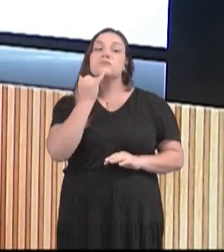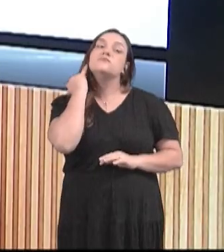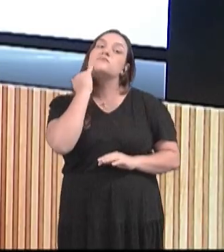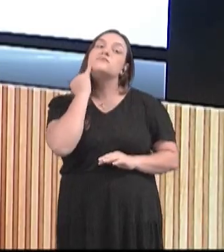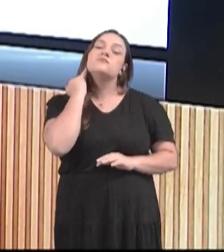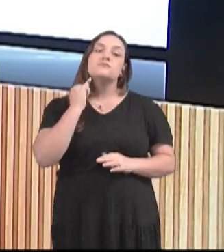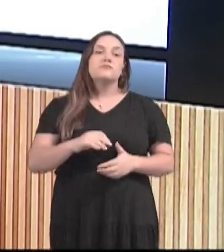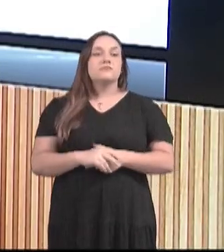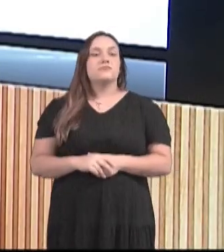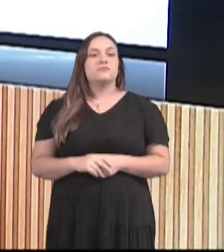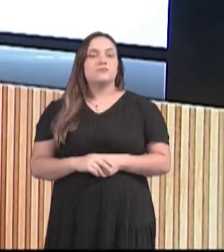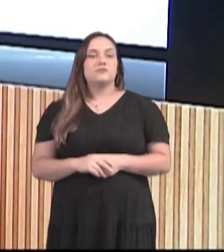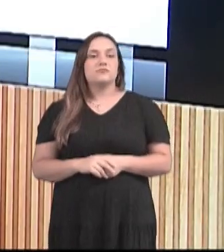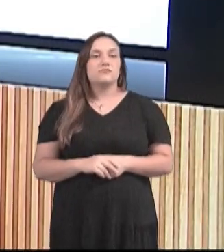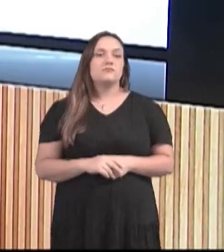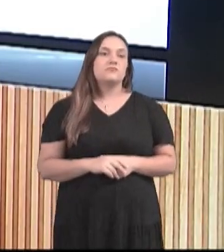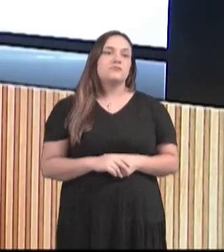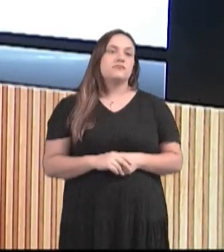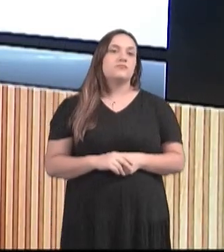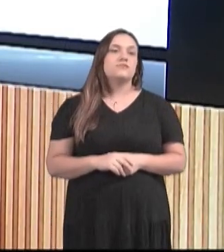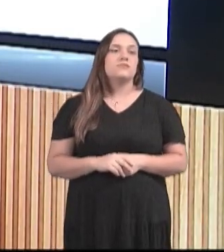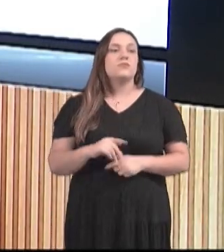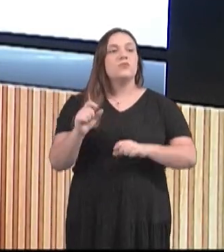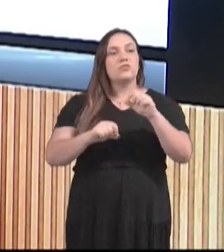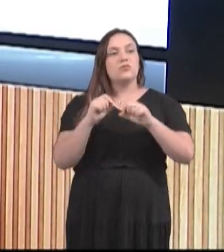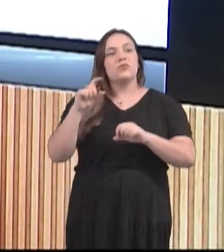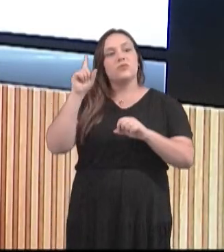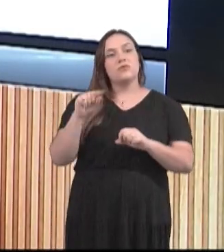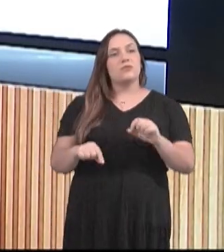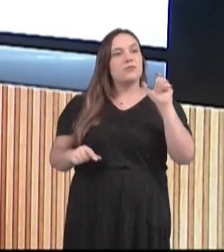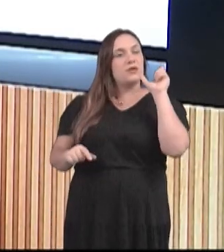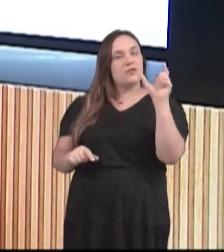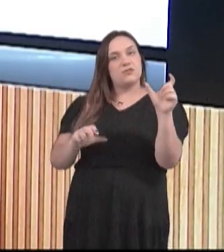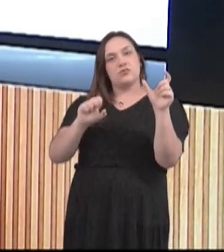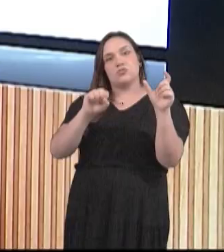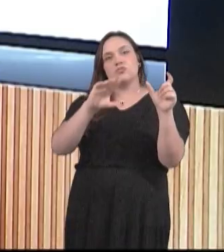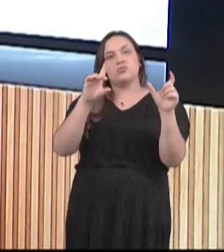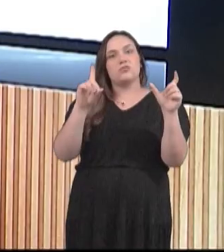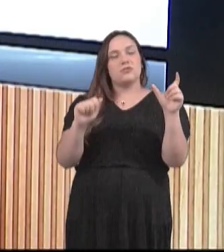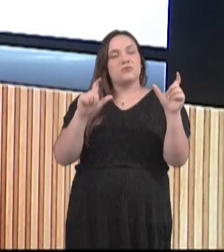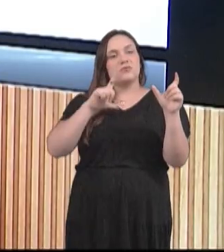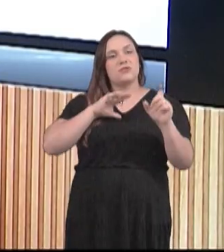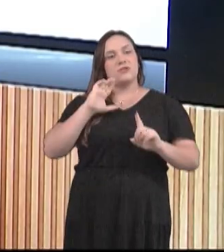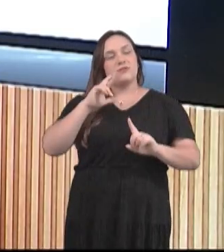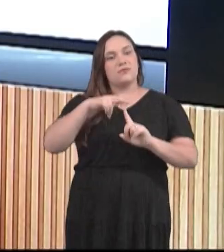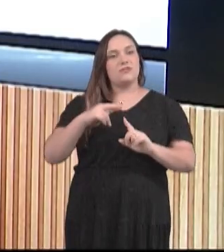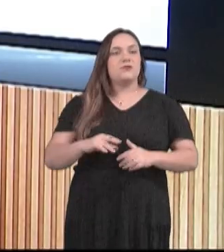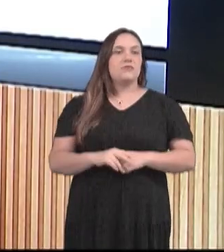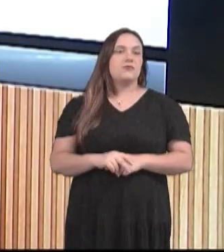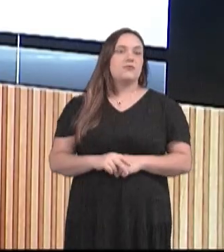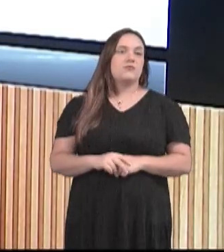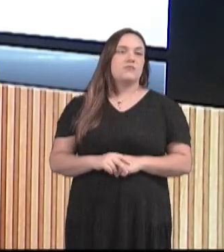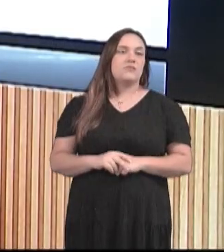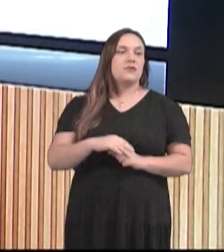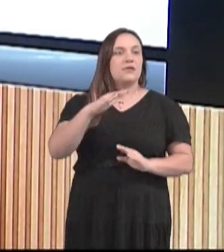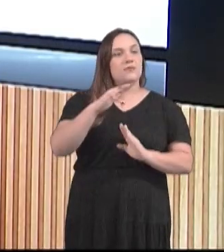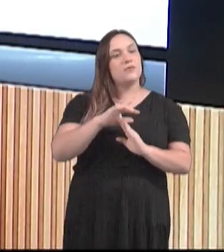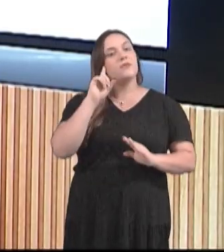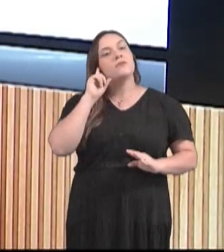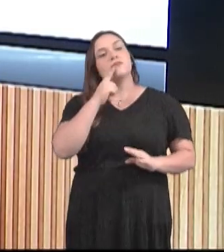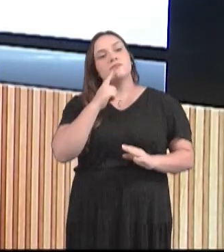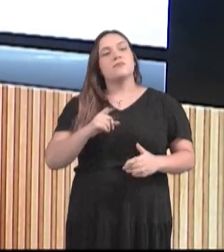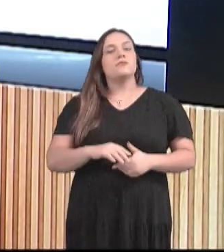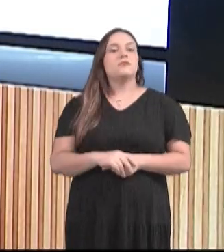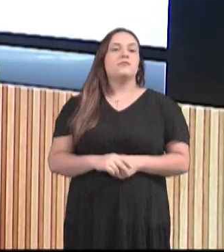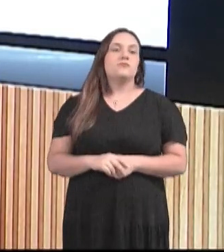discussão, que traz a definição auditiva e estabelece um valor referencial da limitação